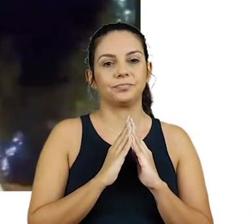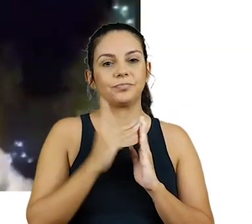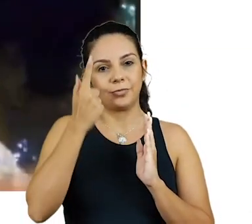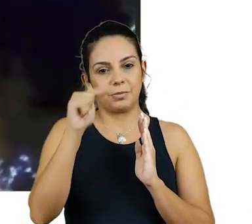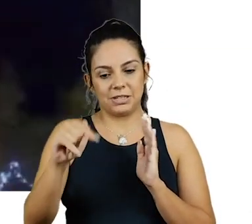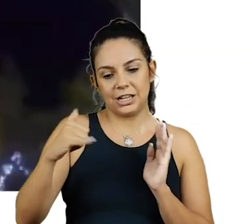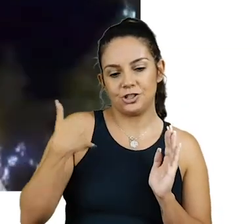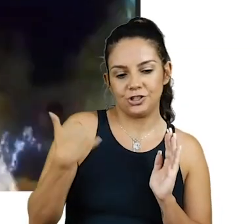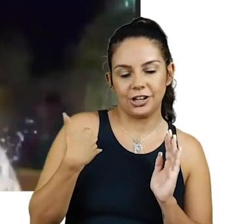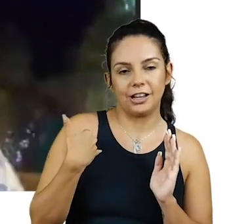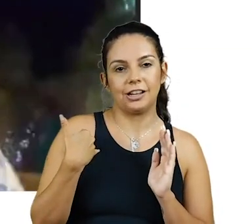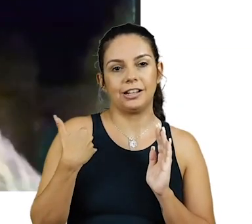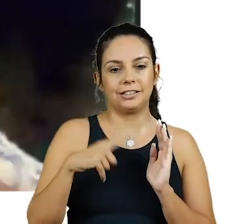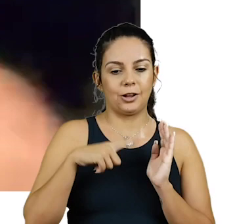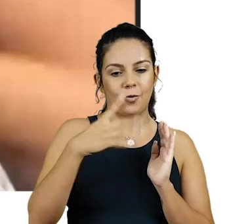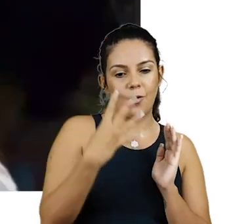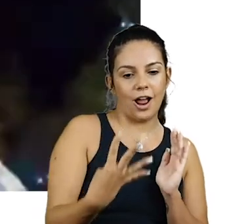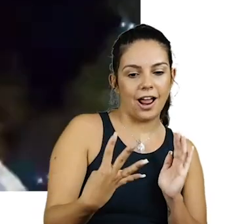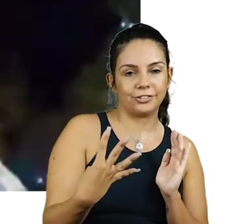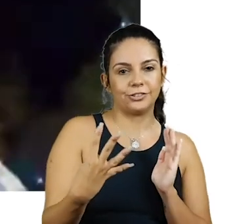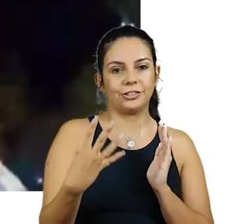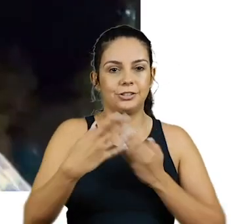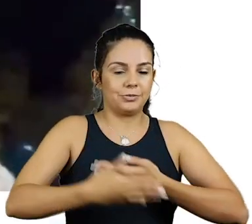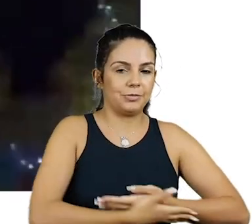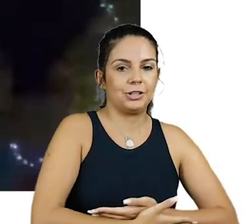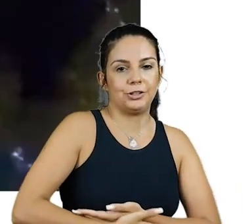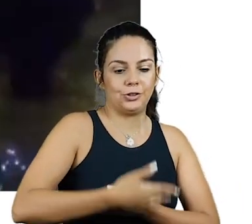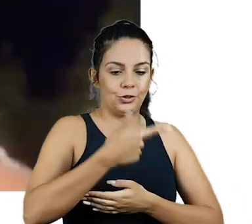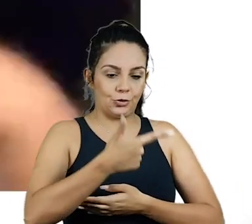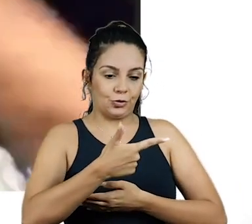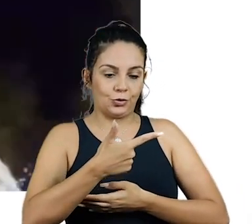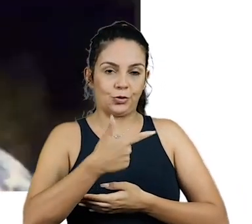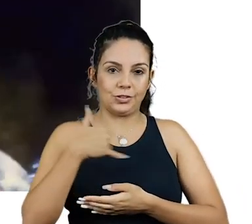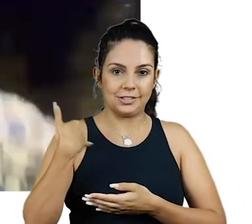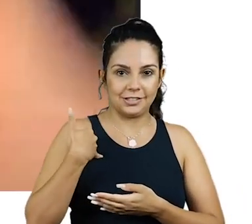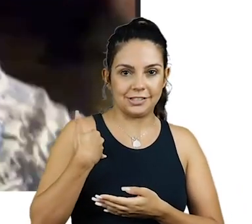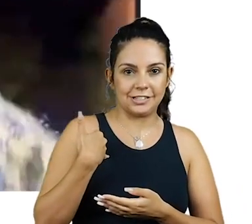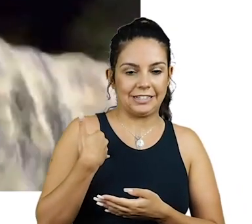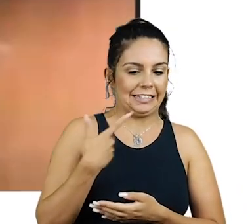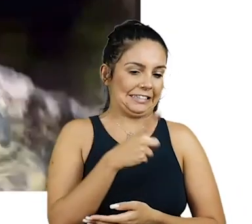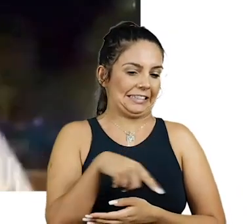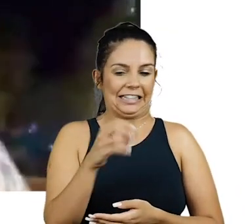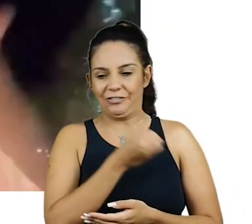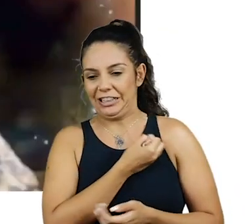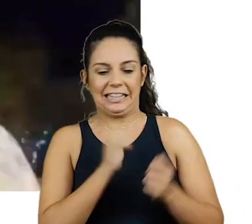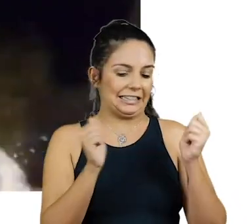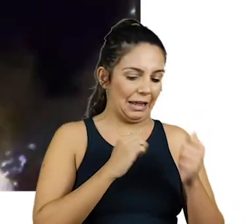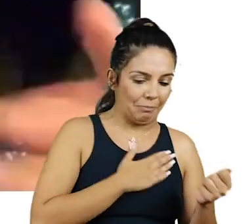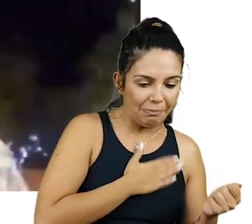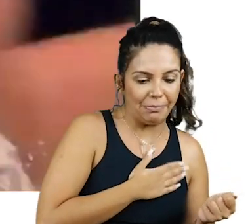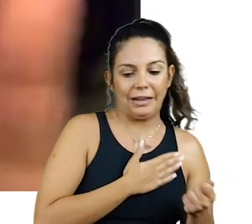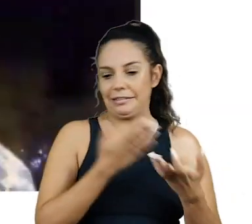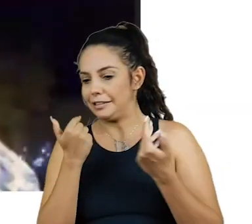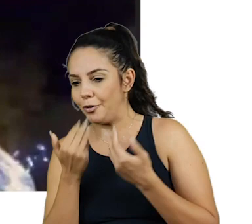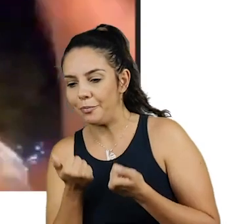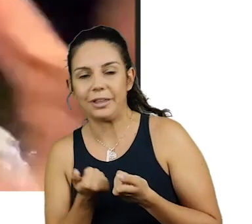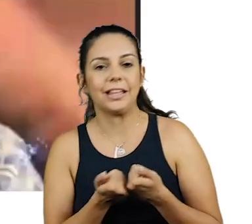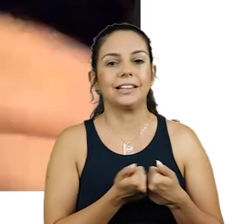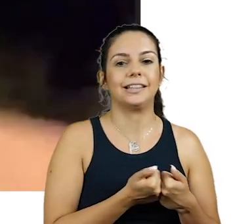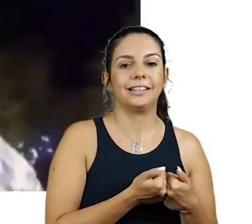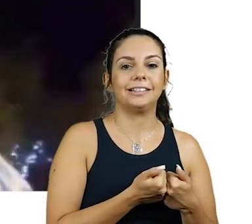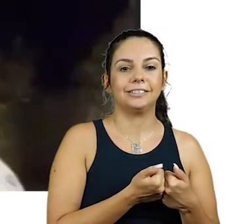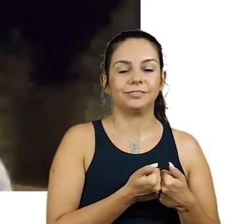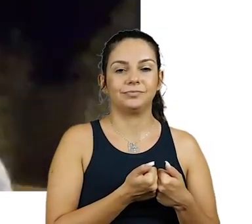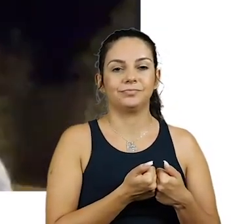de 7 anos, aí tem os gêmeos de 4, aí tem uma bebê de 2 anos, e a vida é um inferno, que tem banho, tem comida, não sei o que e tal. Isso